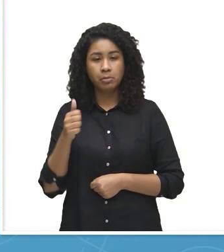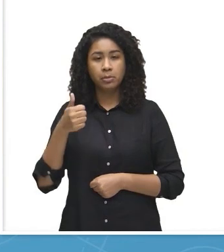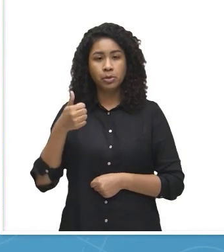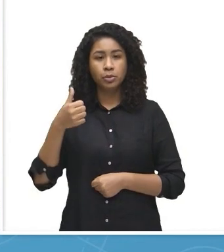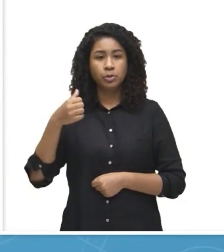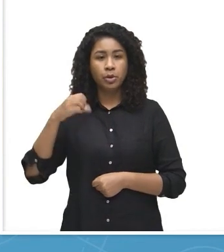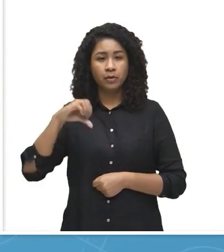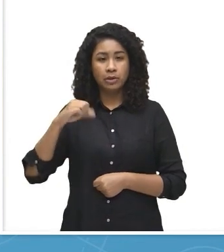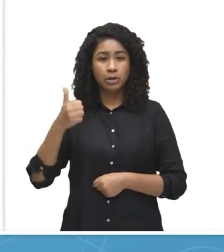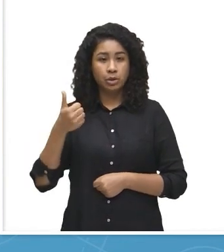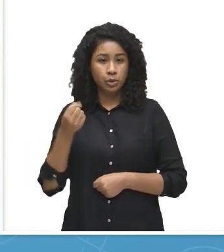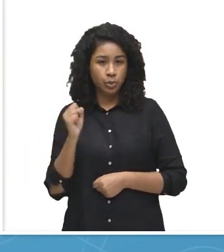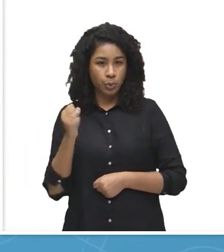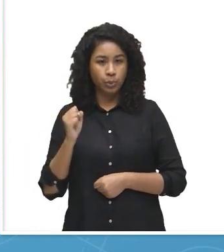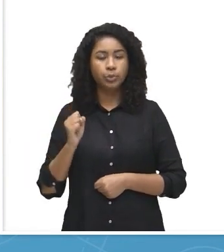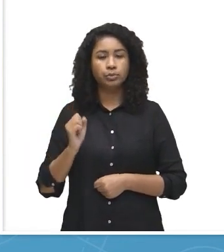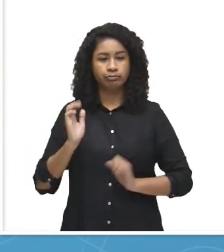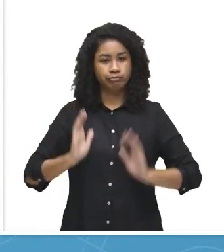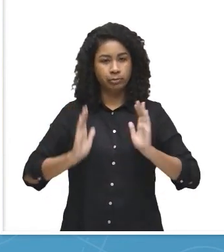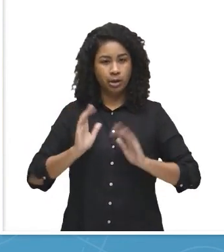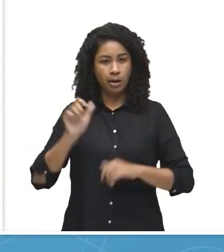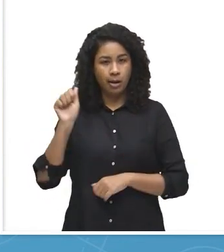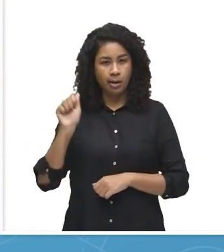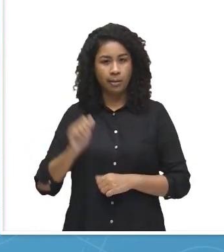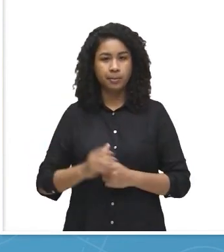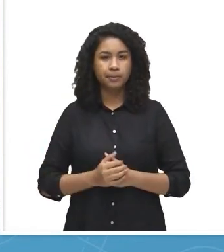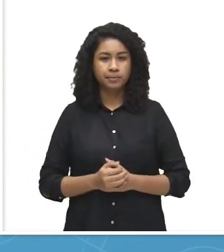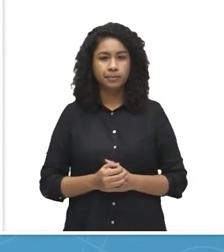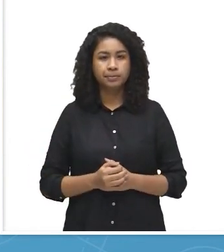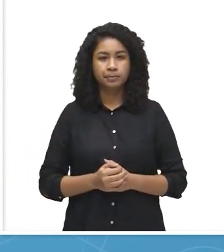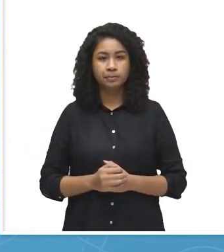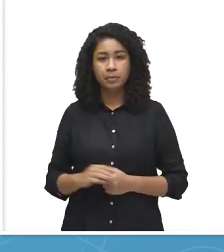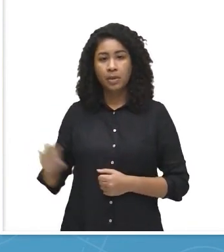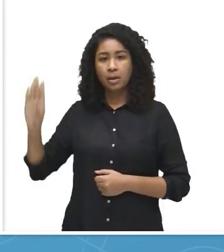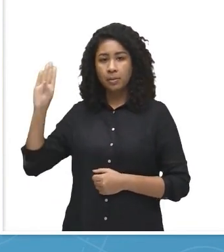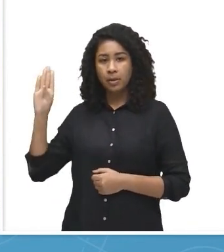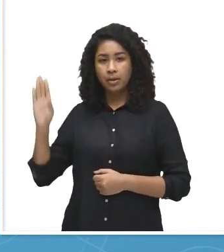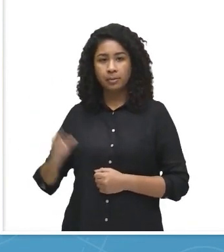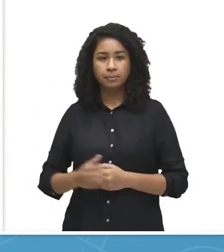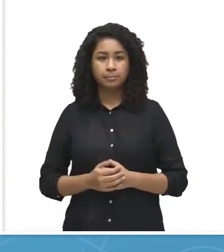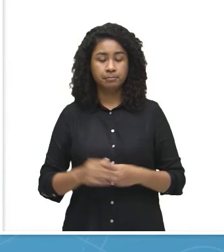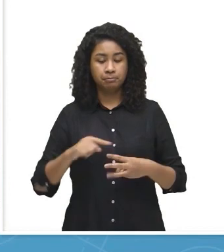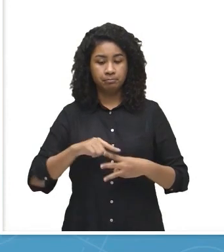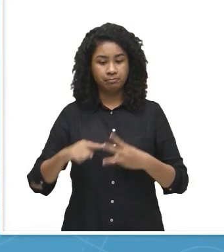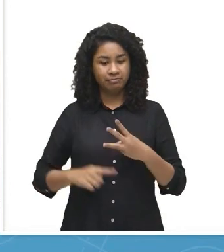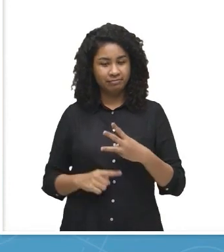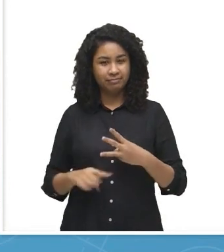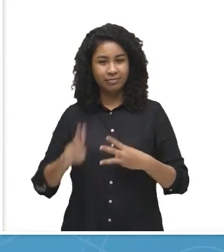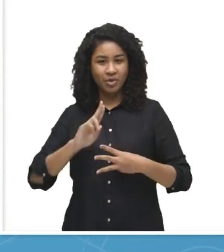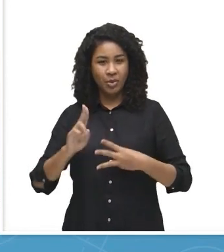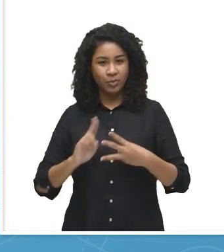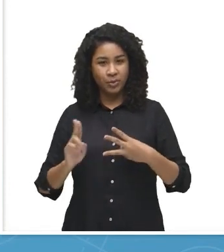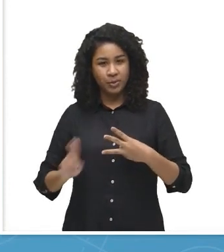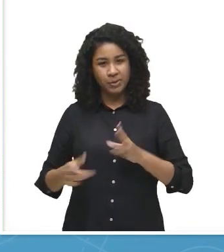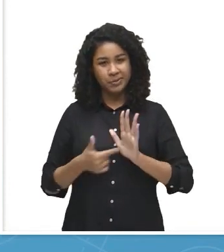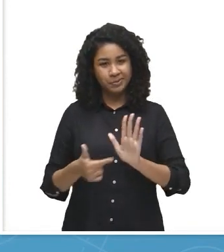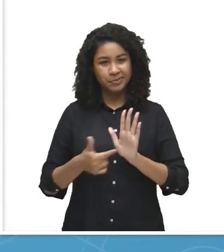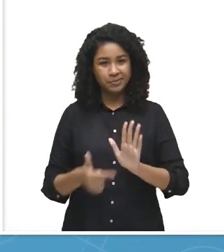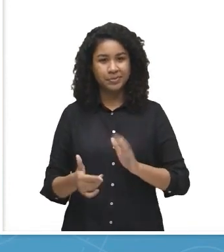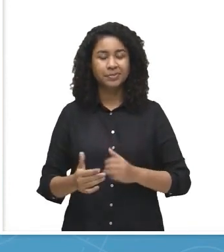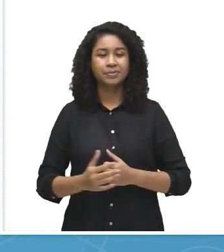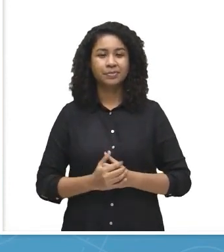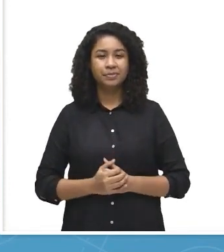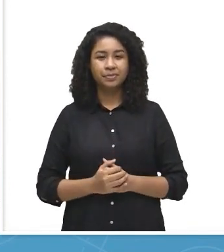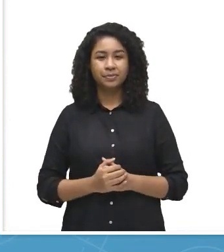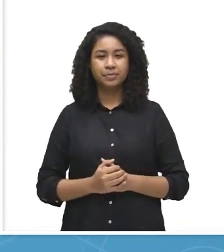a Guerra de Trincheiras, de 1915 a 1916, e uma nova Guerra de Movimento, a Ofensiva, fase final,